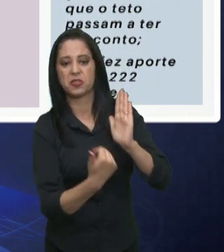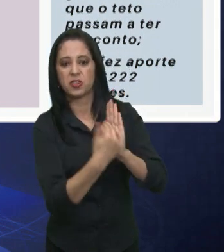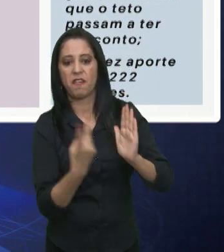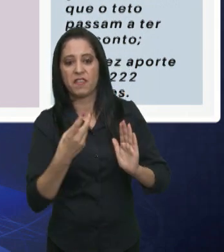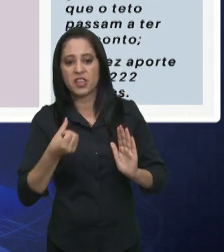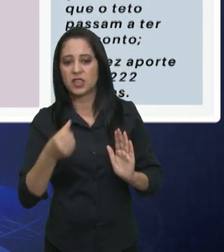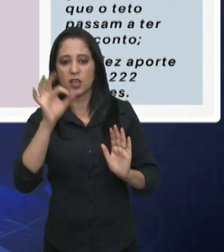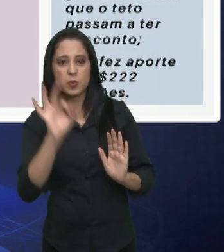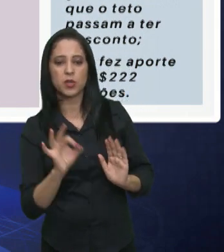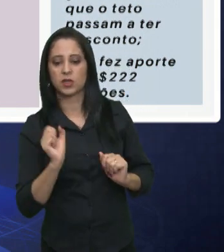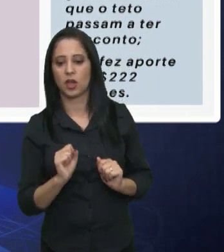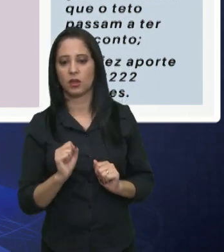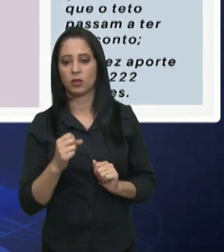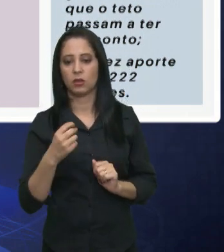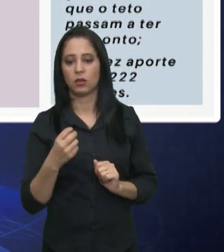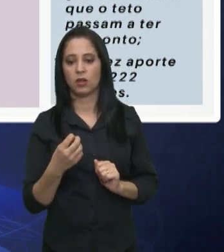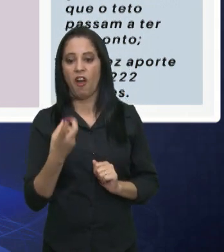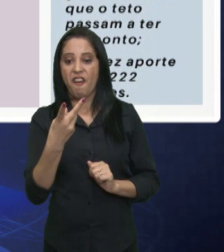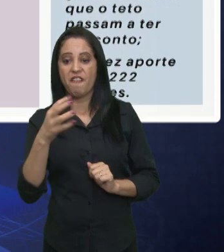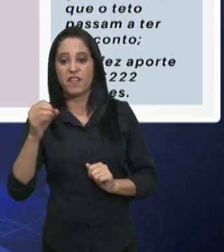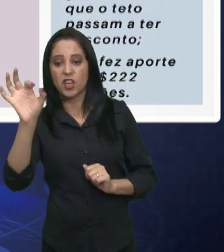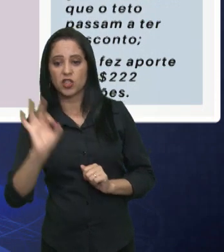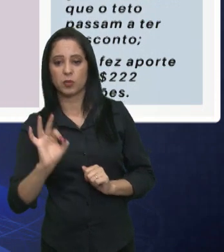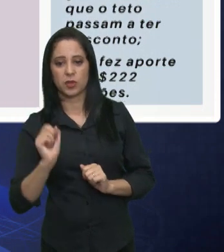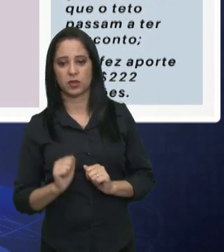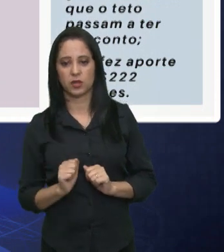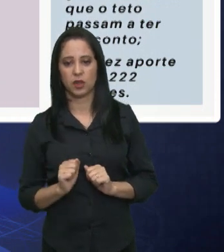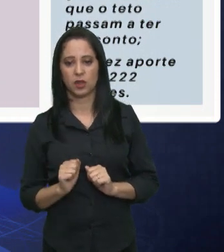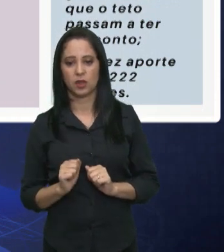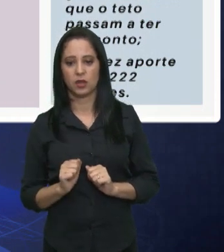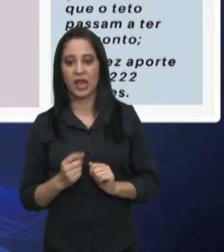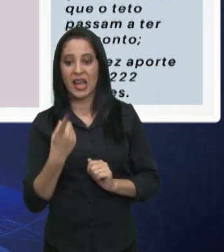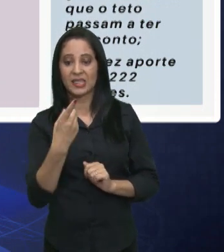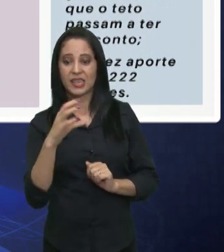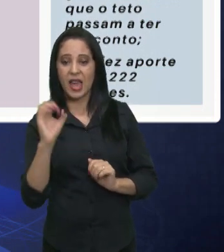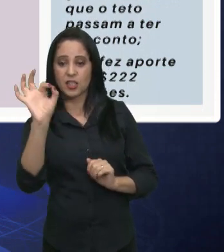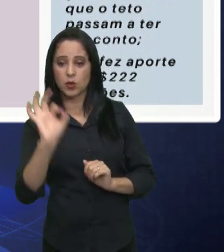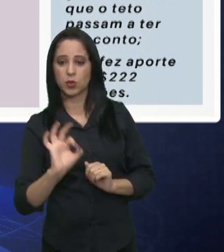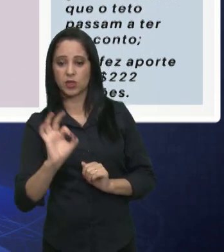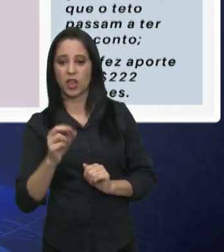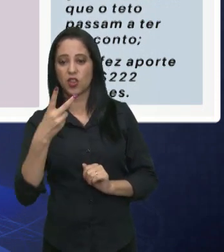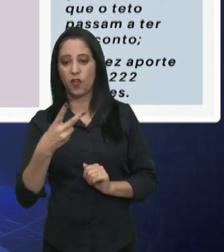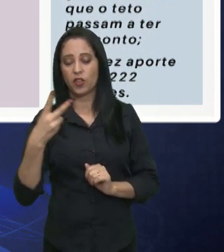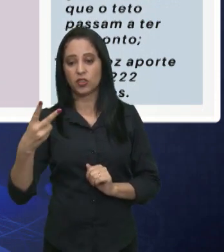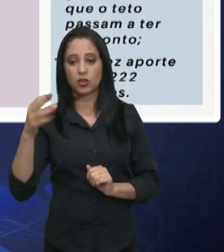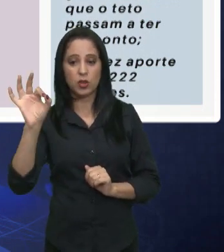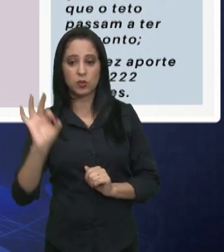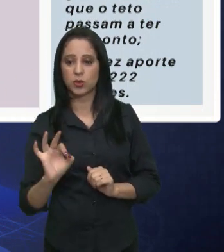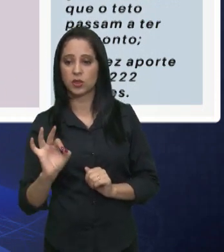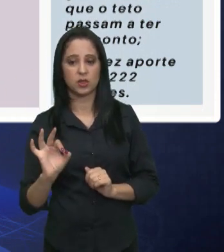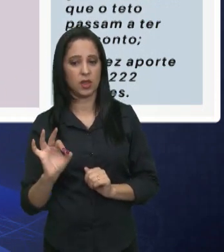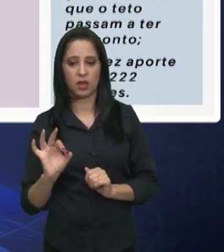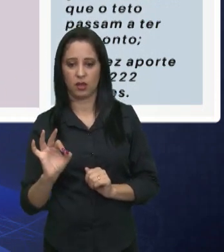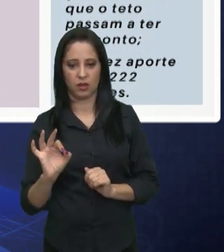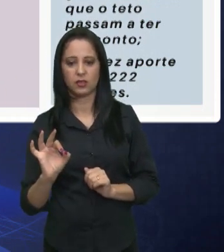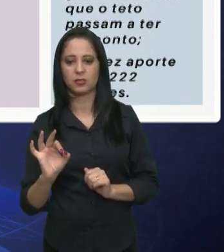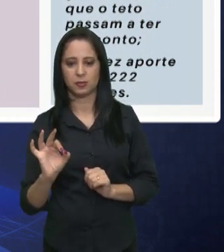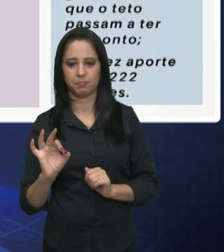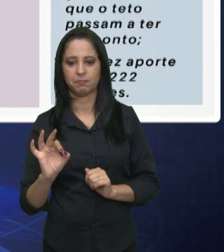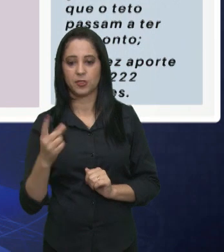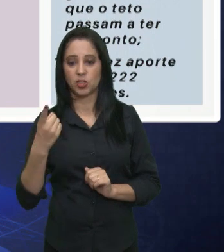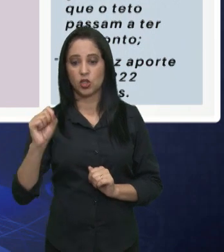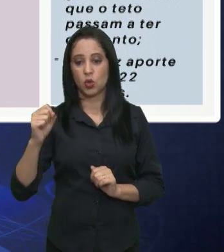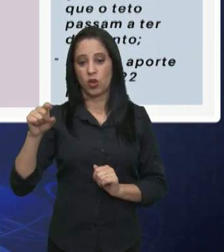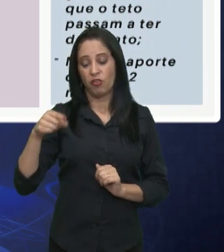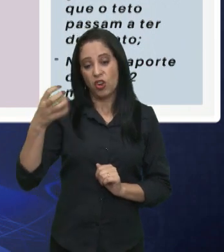Manuel, diminuiu para 20% a cota, a alíquota patronal, depois 10%, 20%, chegou o Cury a